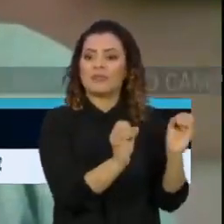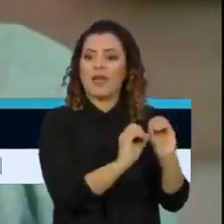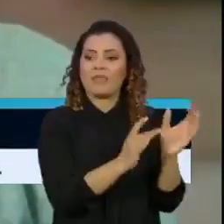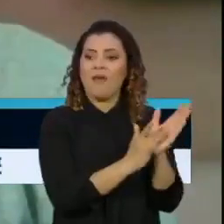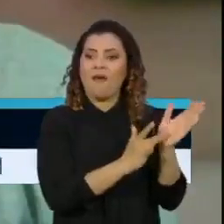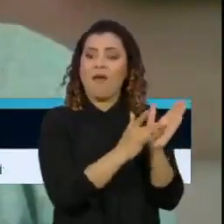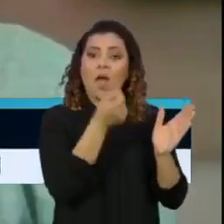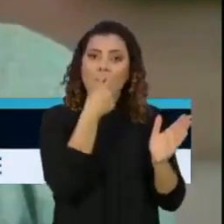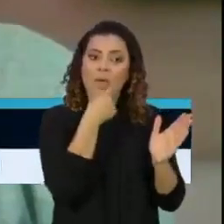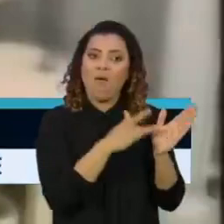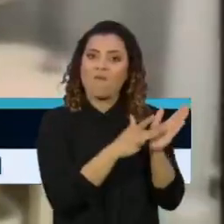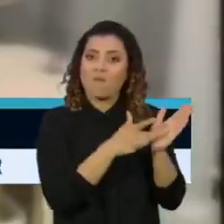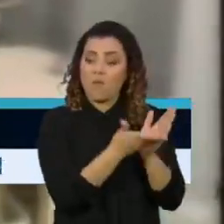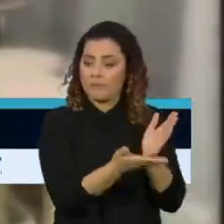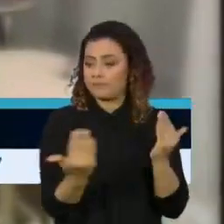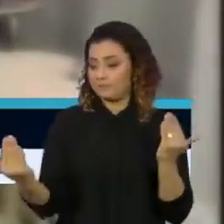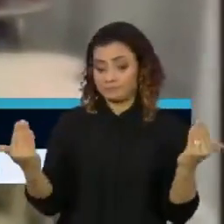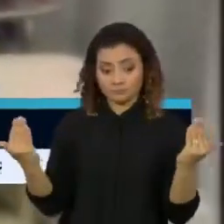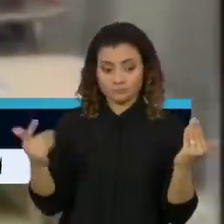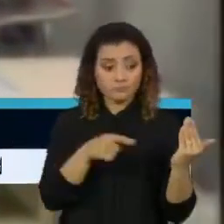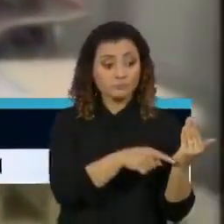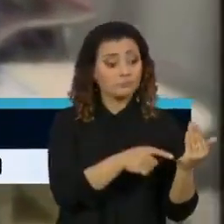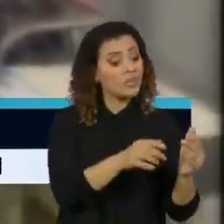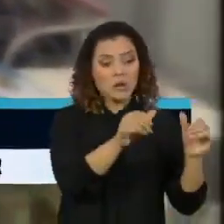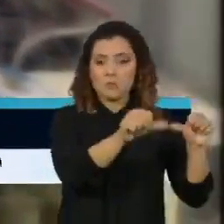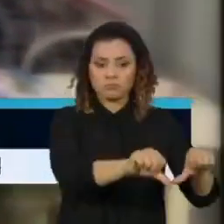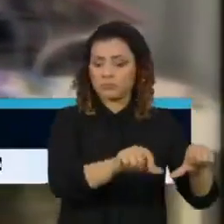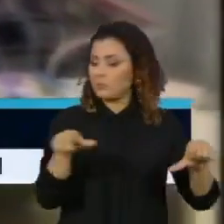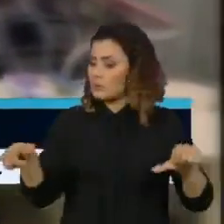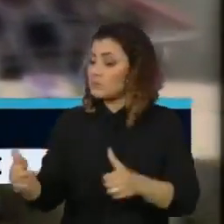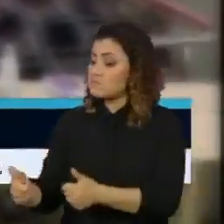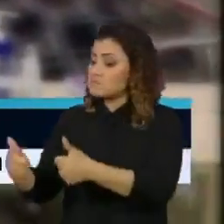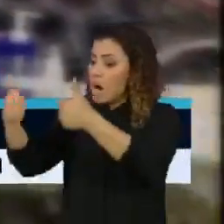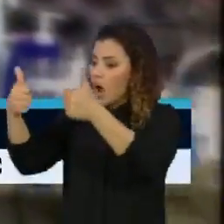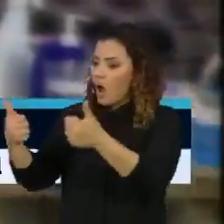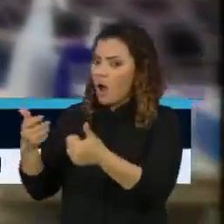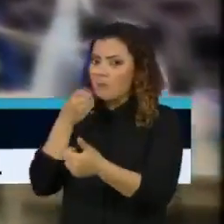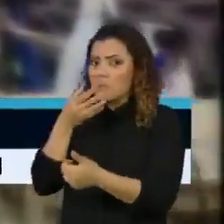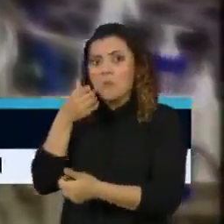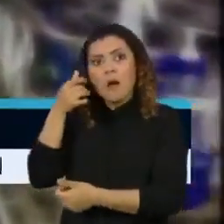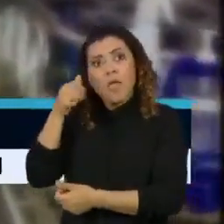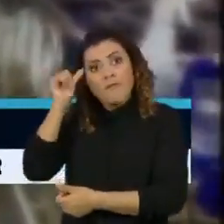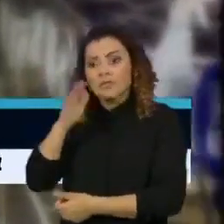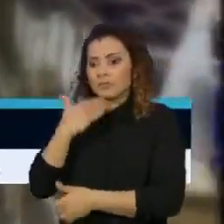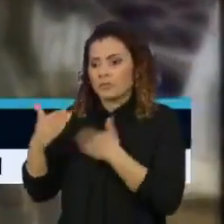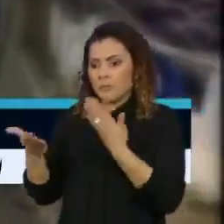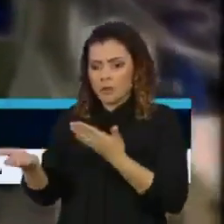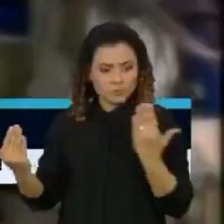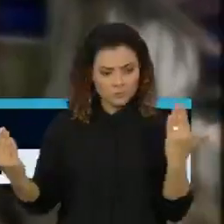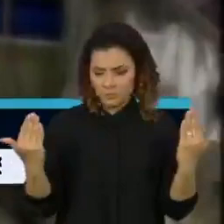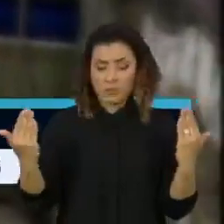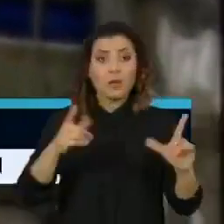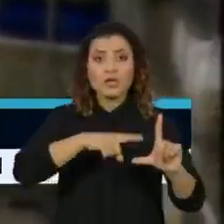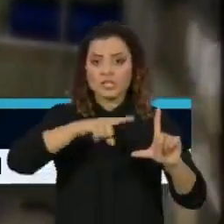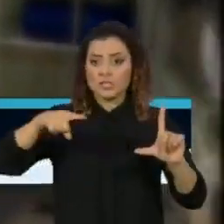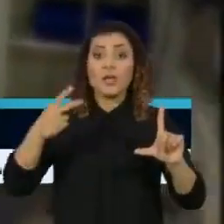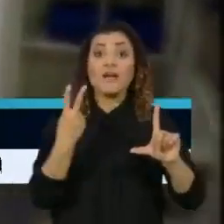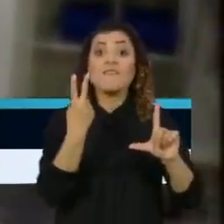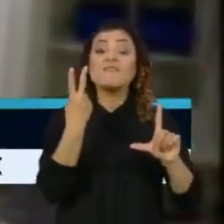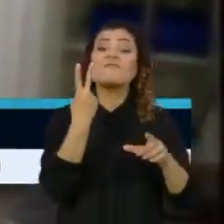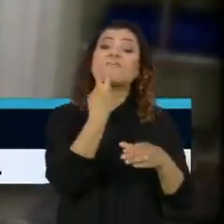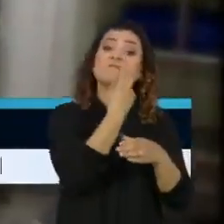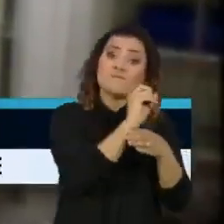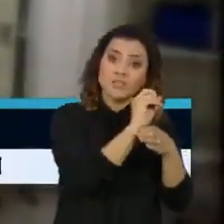Placebo não recebeu várias inibe A então A análise estatística com esse número fala que a cada